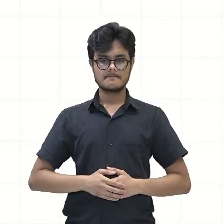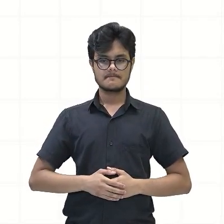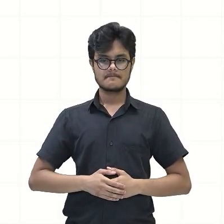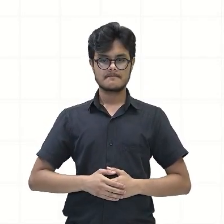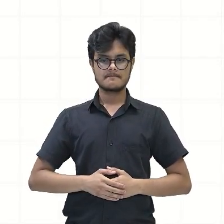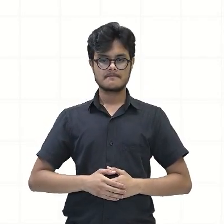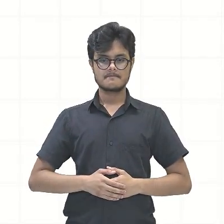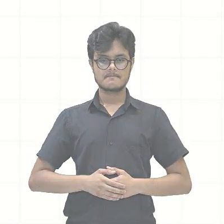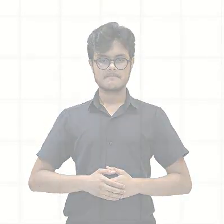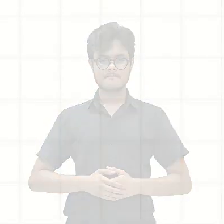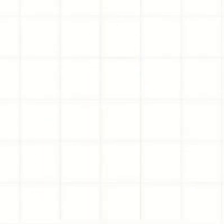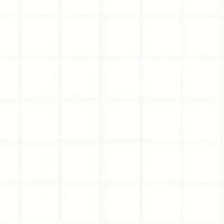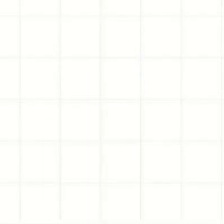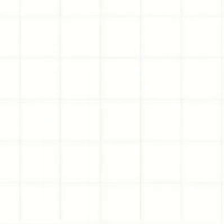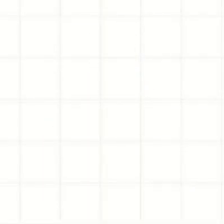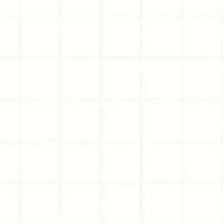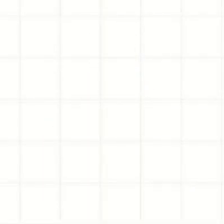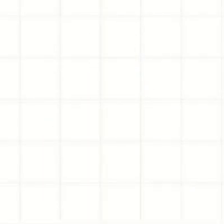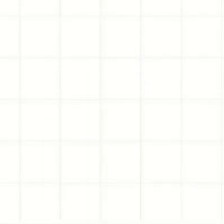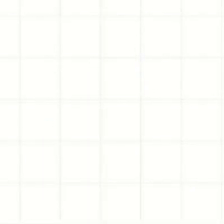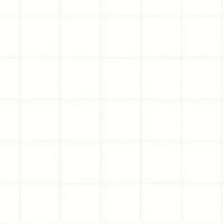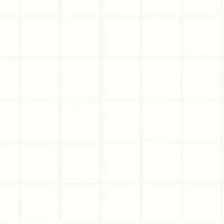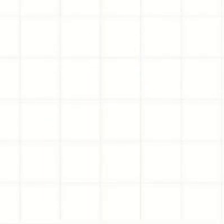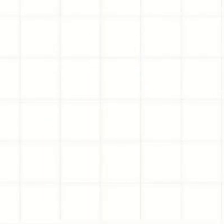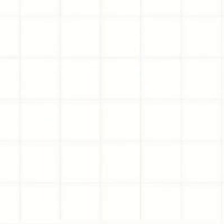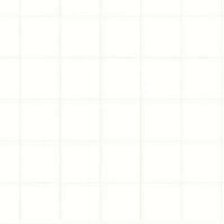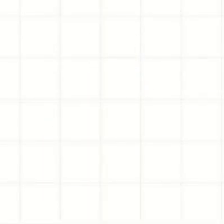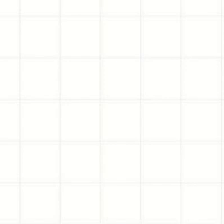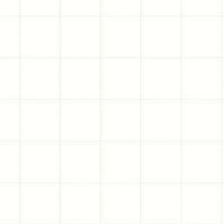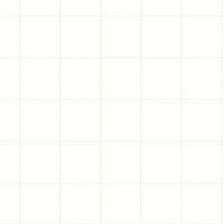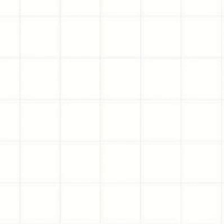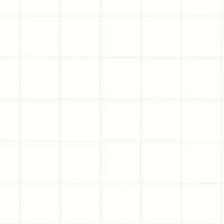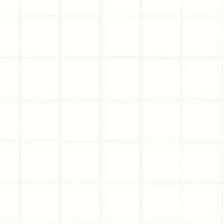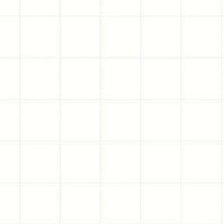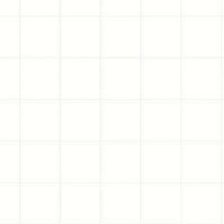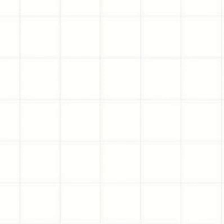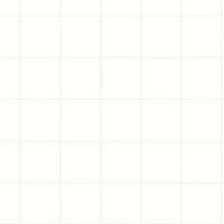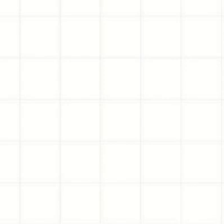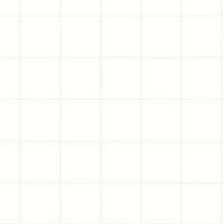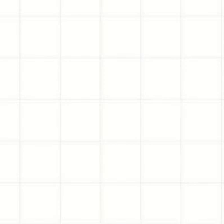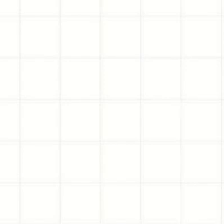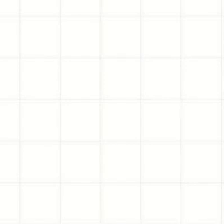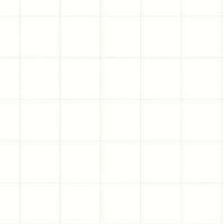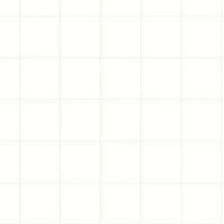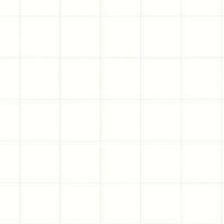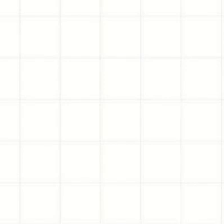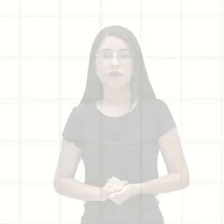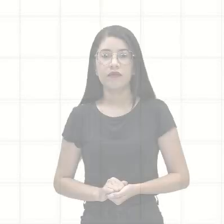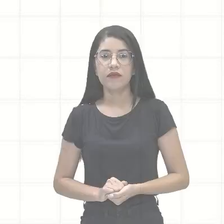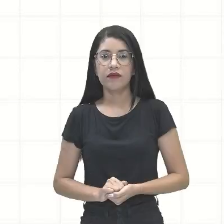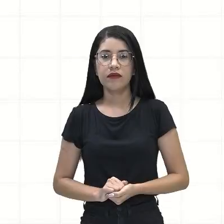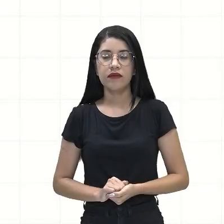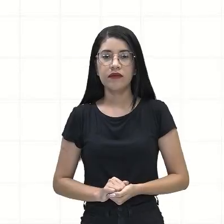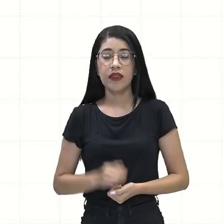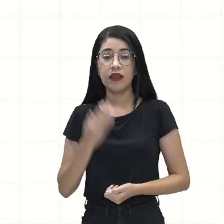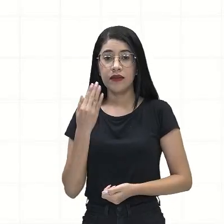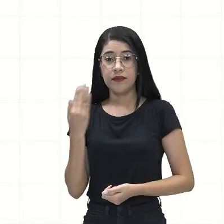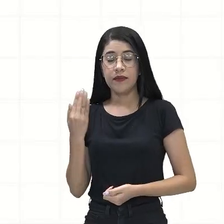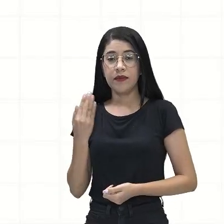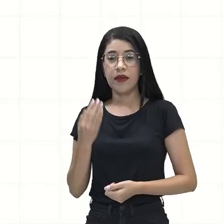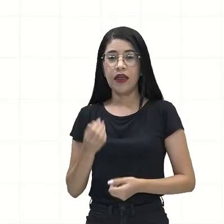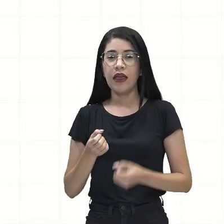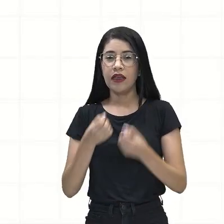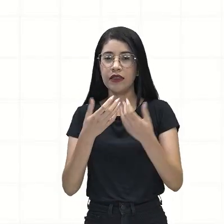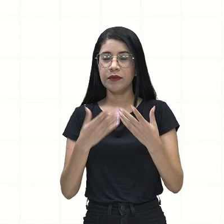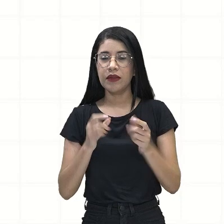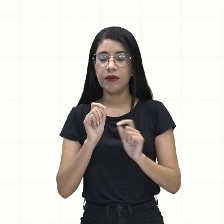reta, ele já não está nem paralelo aqui, ó, não está paralelo ao eixo Y e nem está paralelo ao eixo